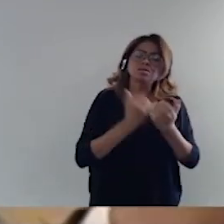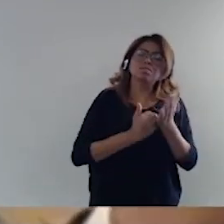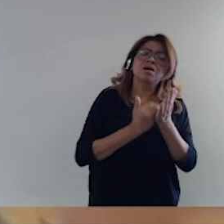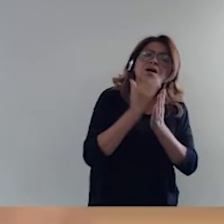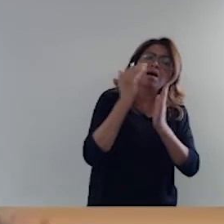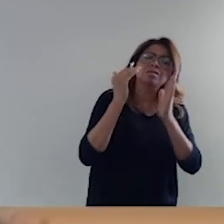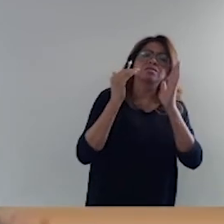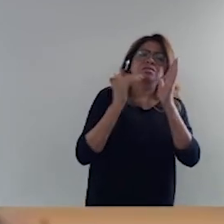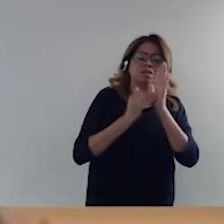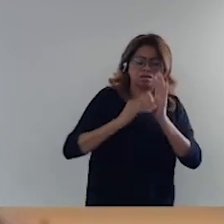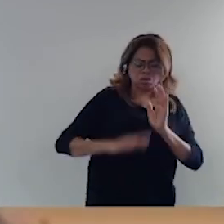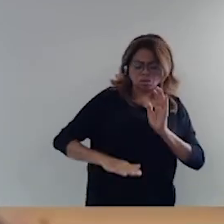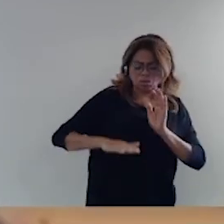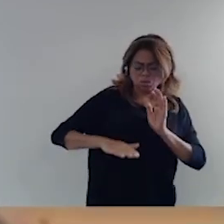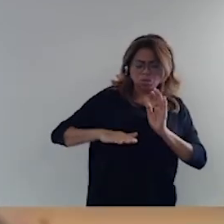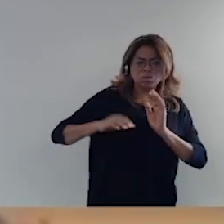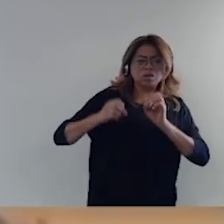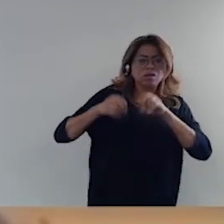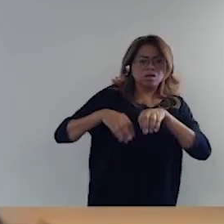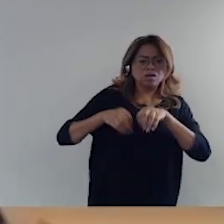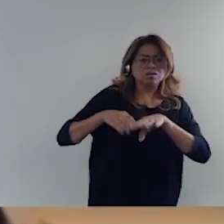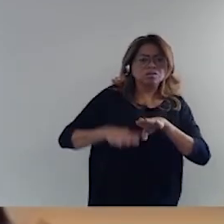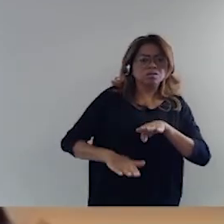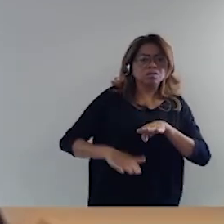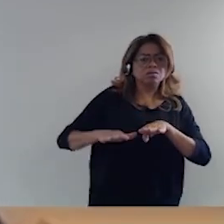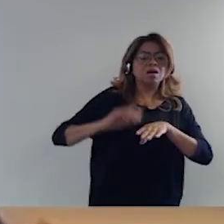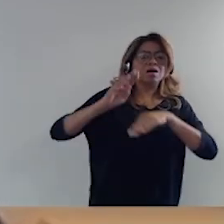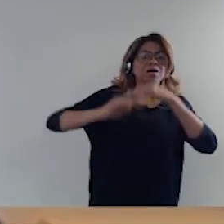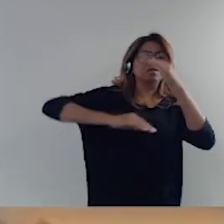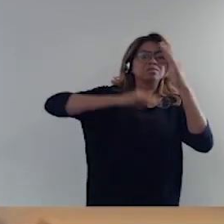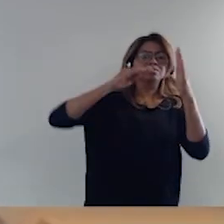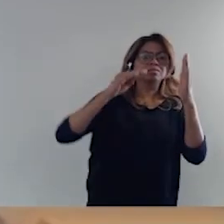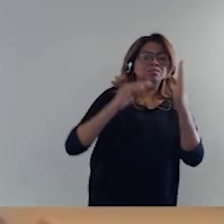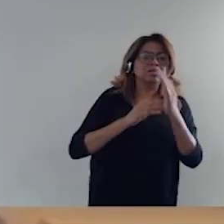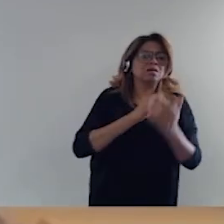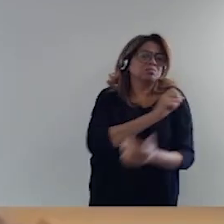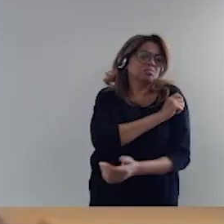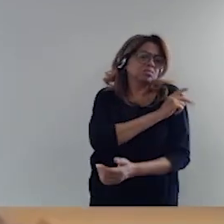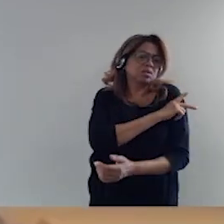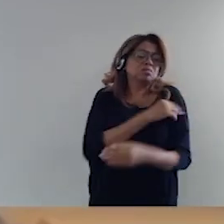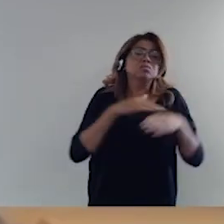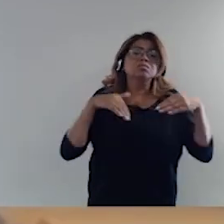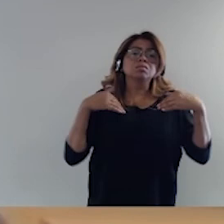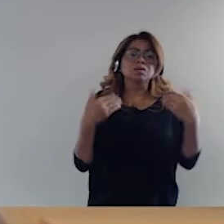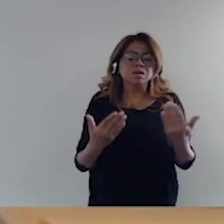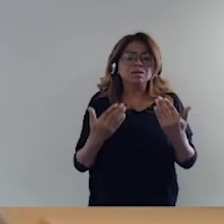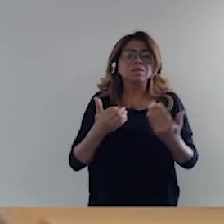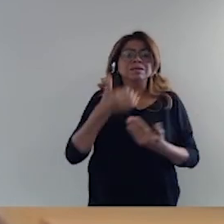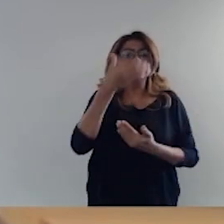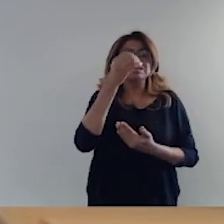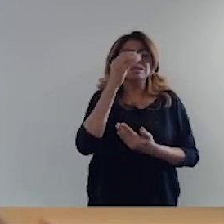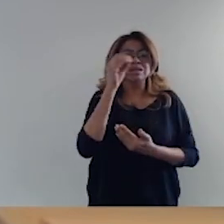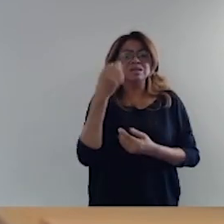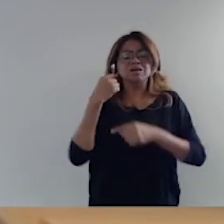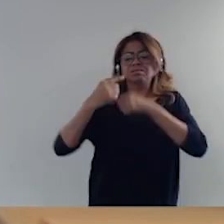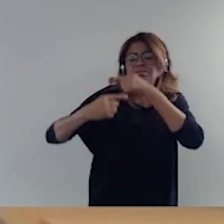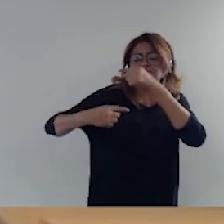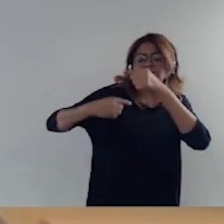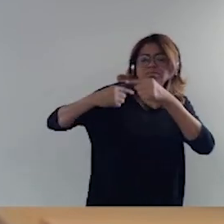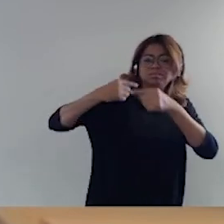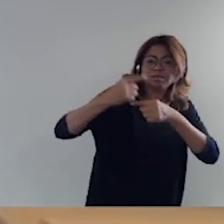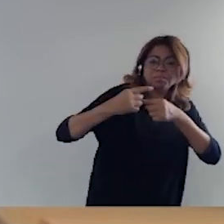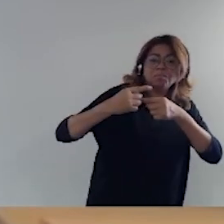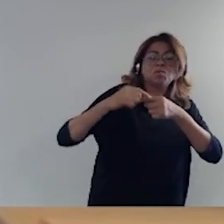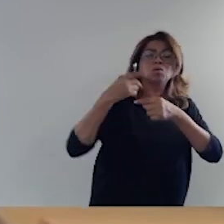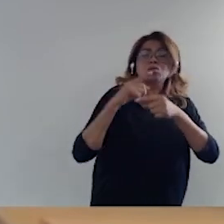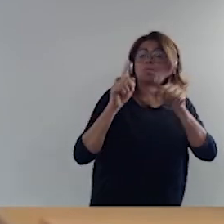ensino infantil até o final do ensino médio. Nós só universalizamos no Brasil 100 anos depois dos Estados Unidos, lá